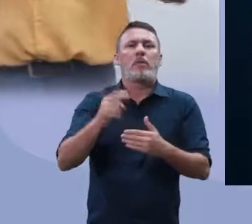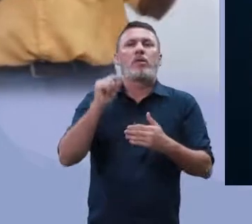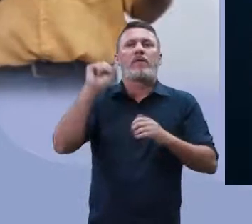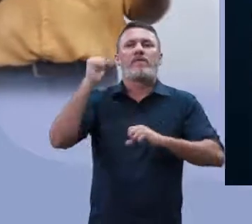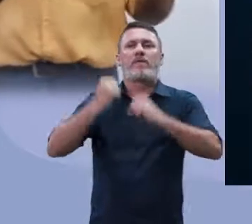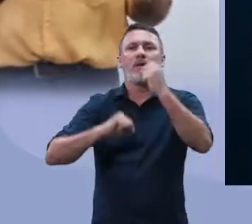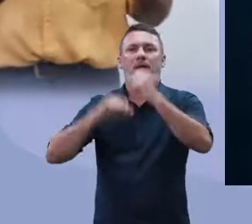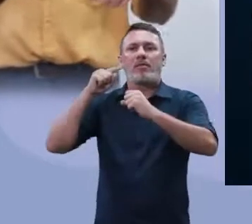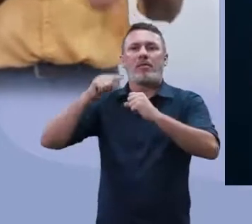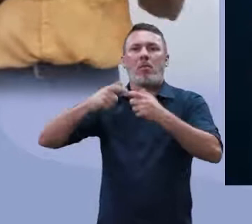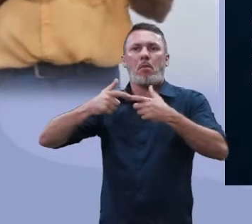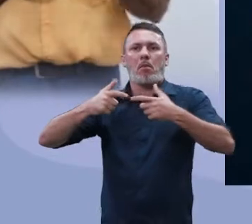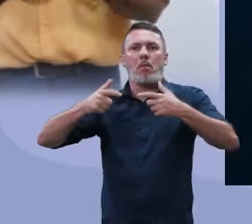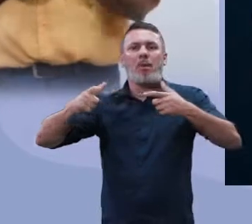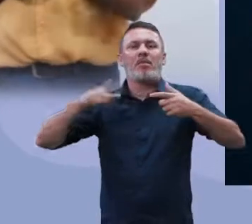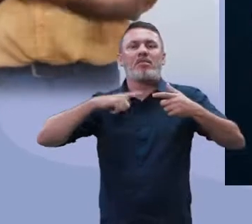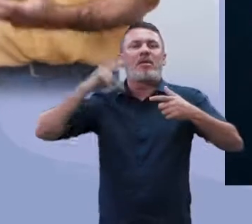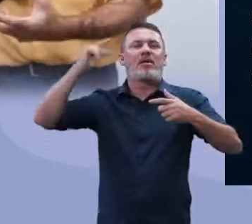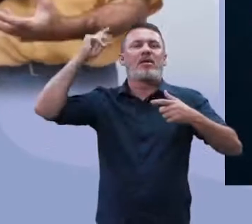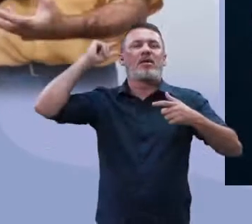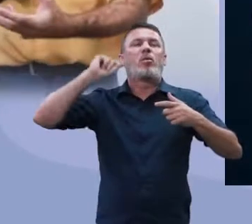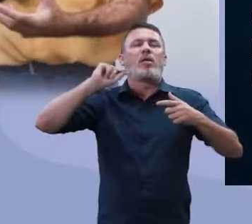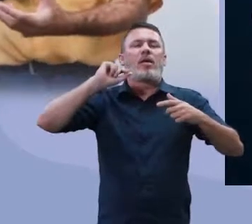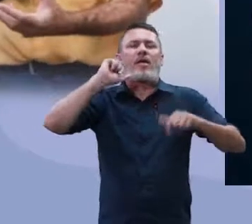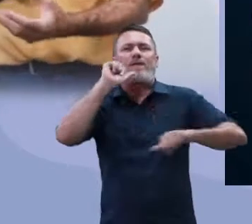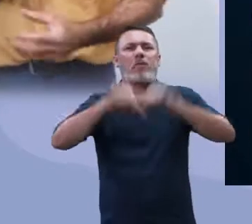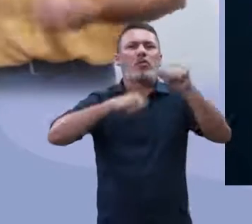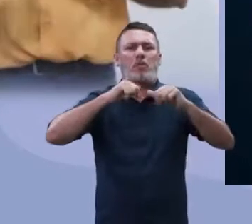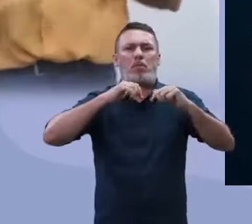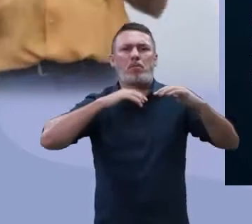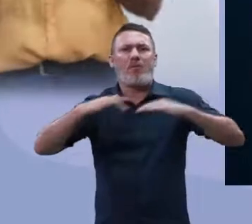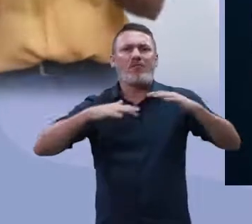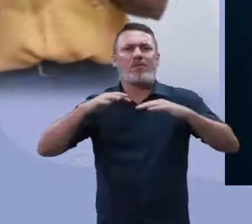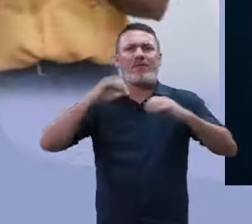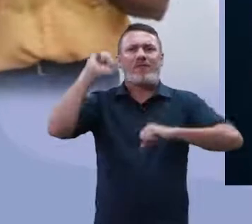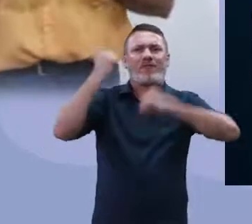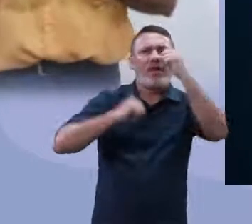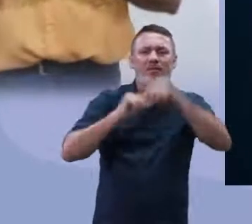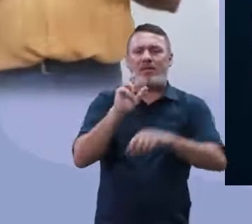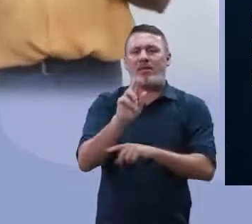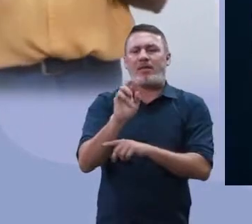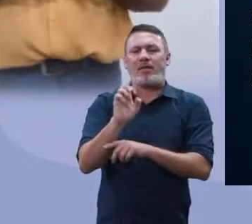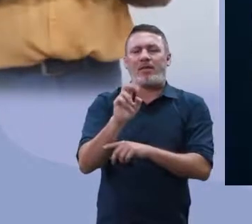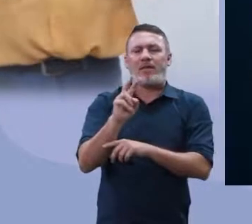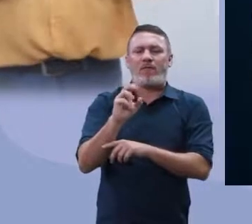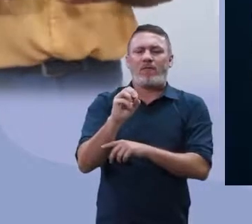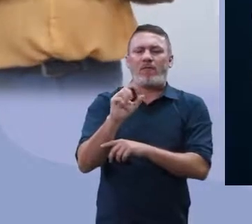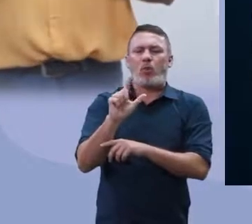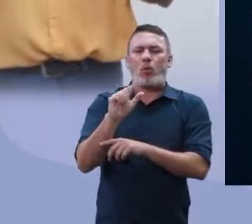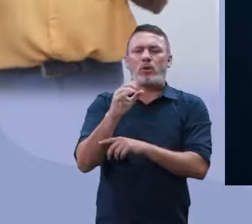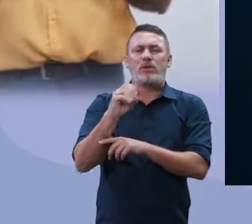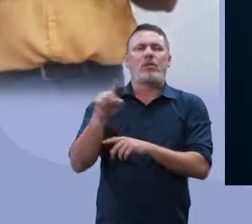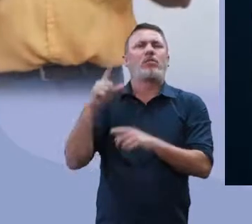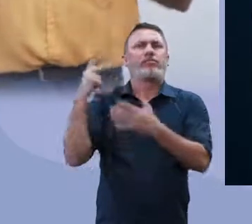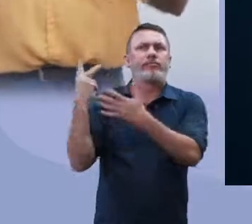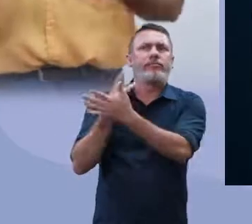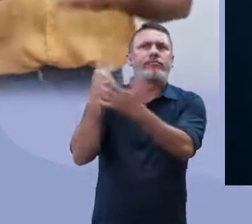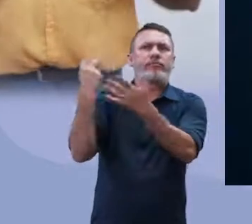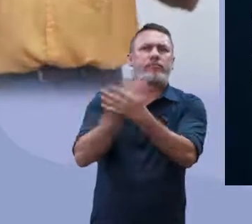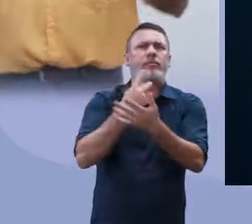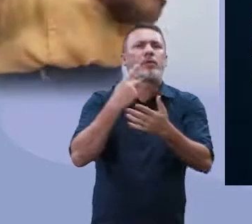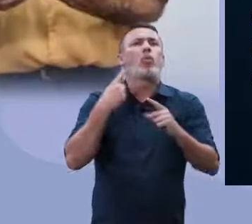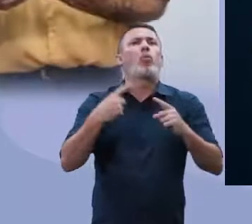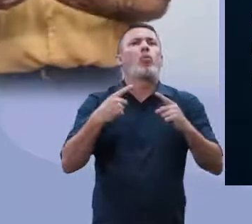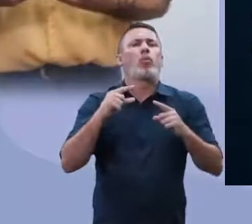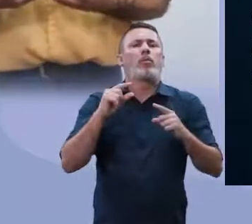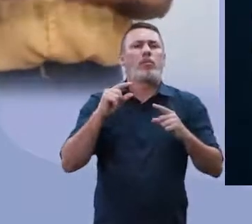a industrialização, as chamadas revoluções industriais. Então, as revoluções industriais, elas geraram uma necessidade